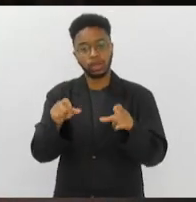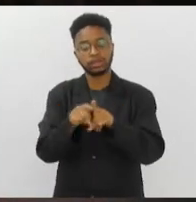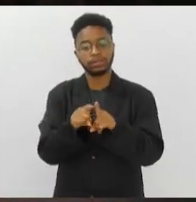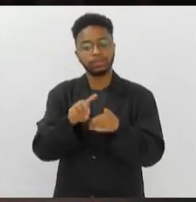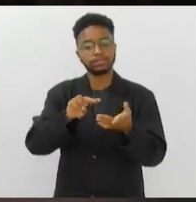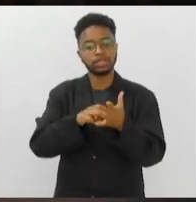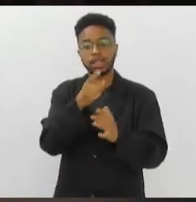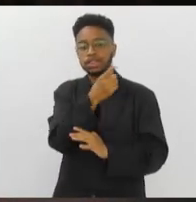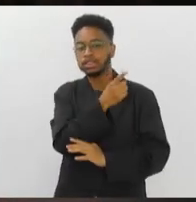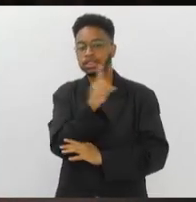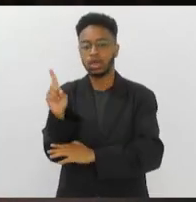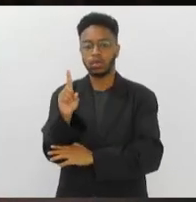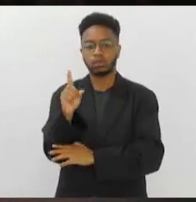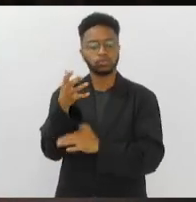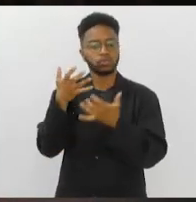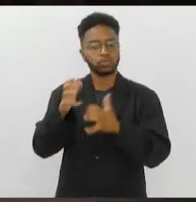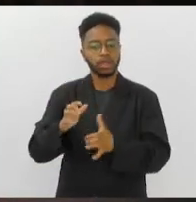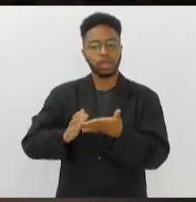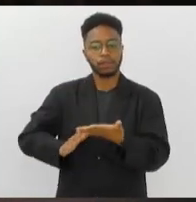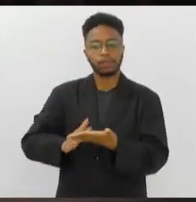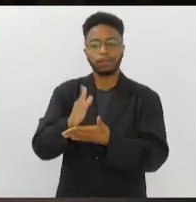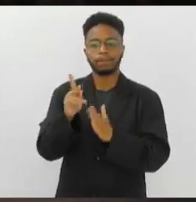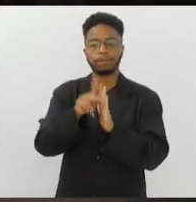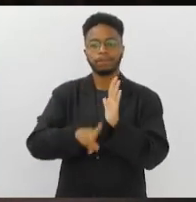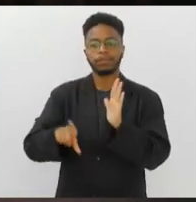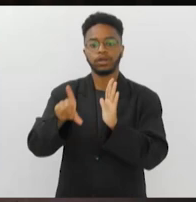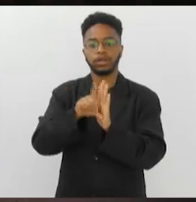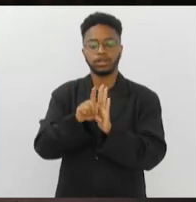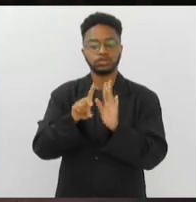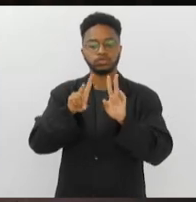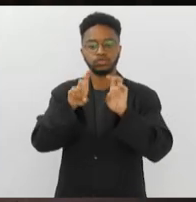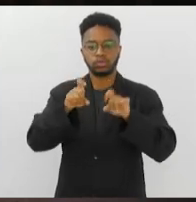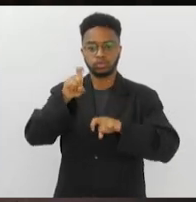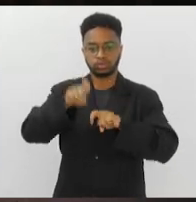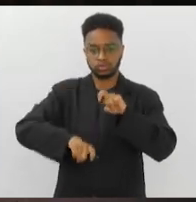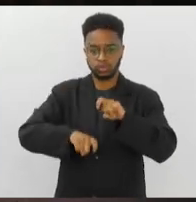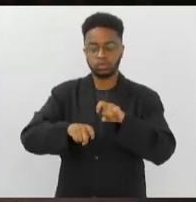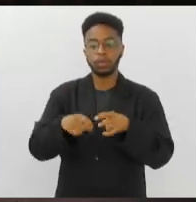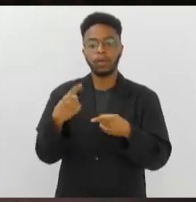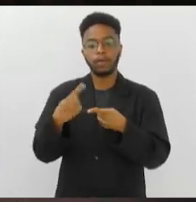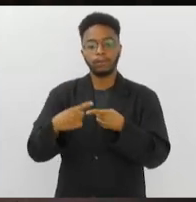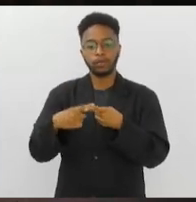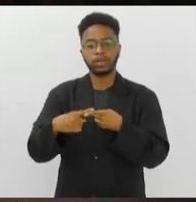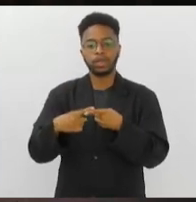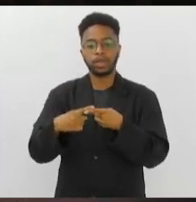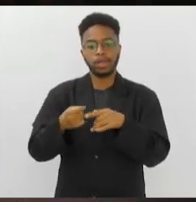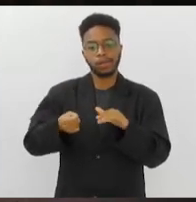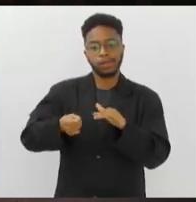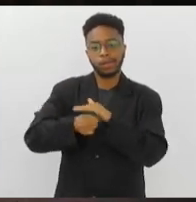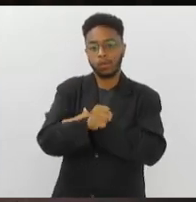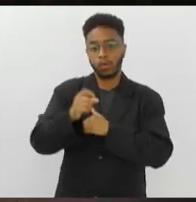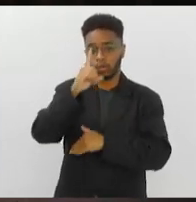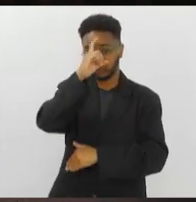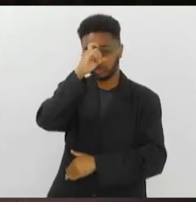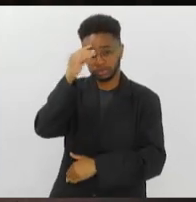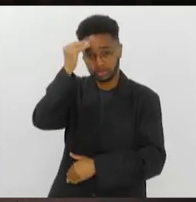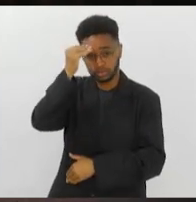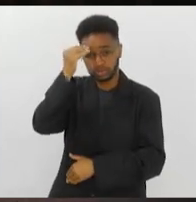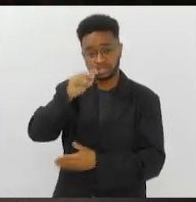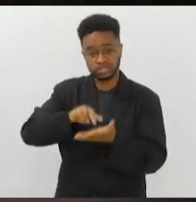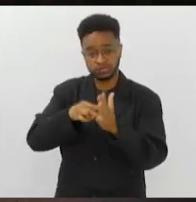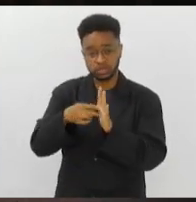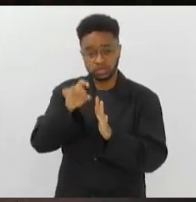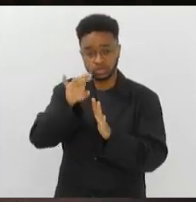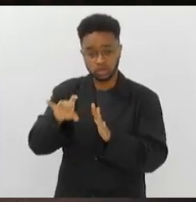à aprovação do projeto de lei do estupro. Porque manicômios não são só quebrar os